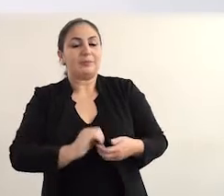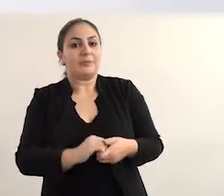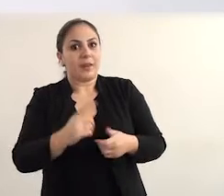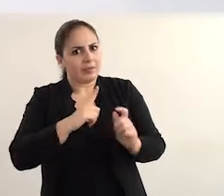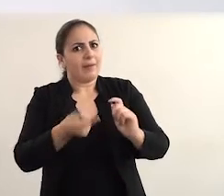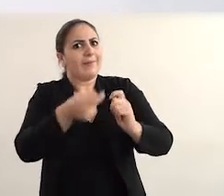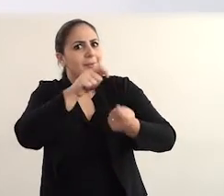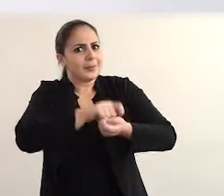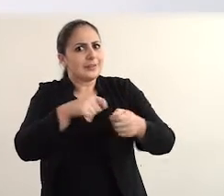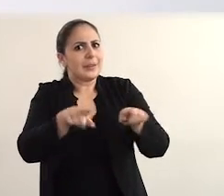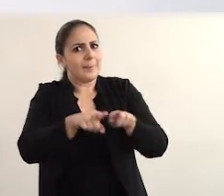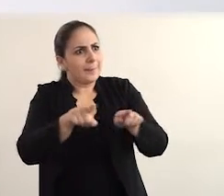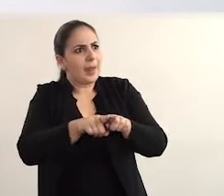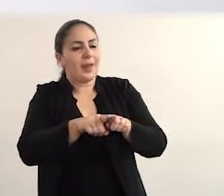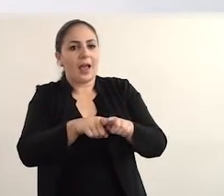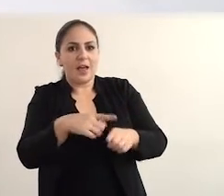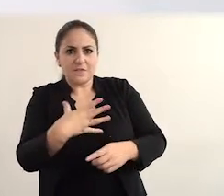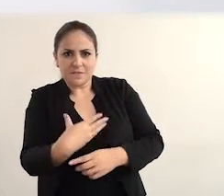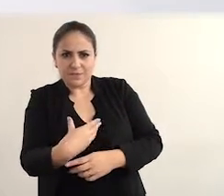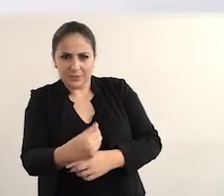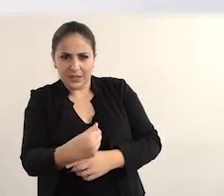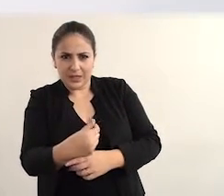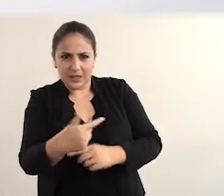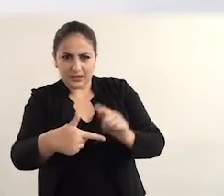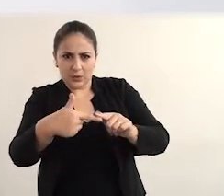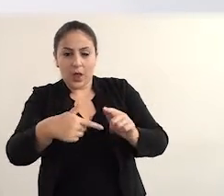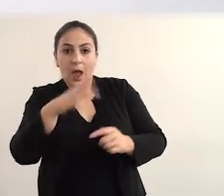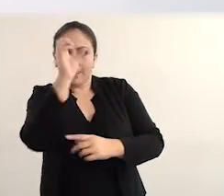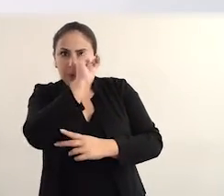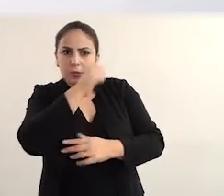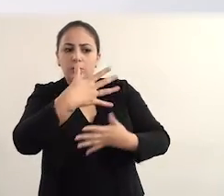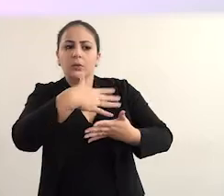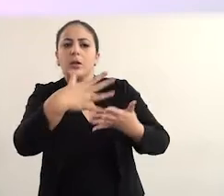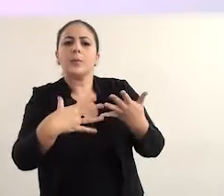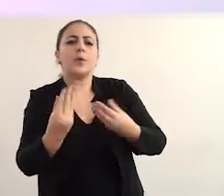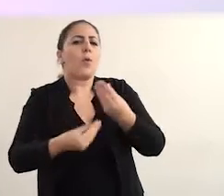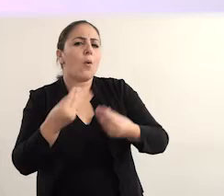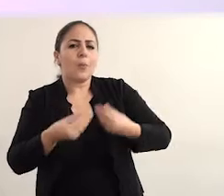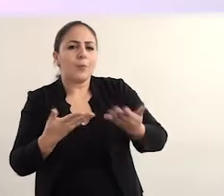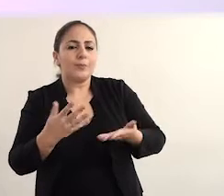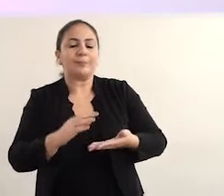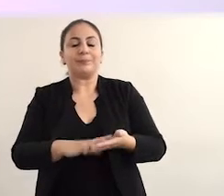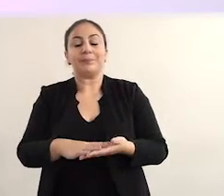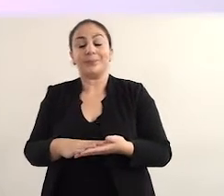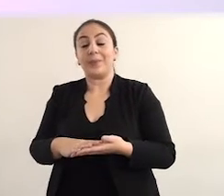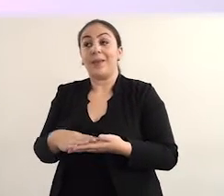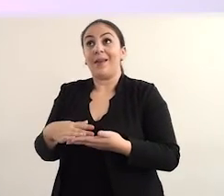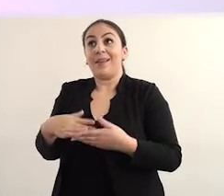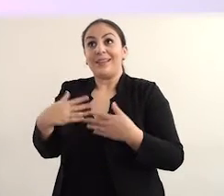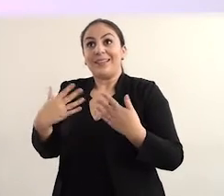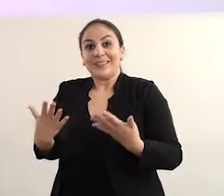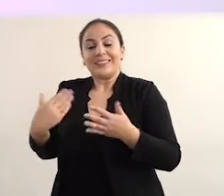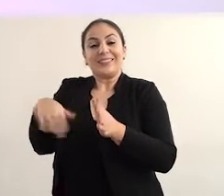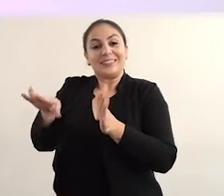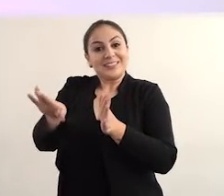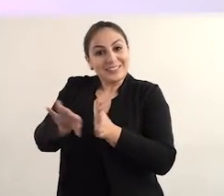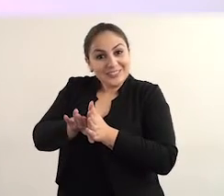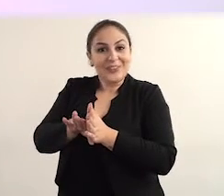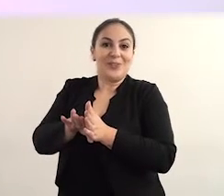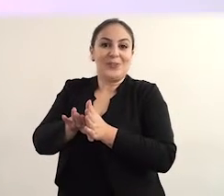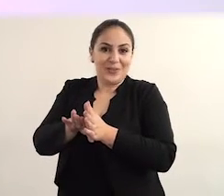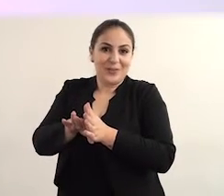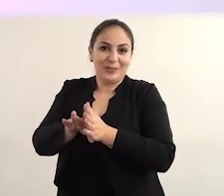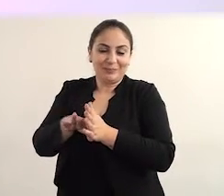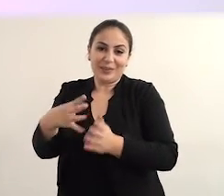essa adaptação, ela foi aprendendo Libras, como é que foi essa questão? Daí chegou então a menor, né, que tem 4 anos